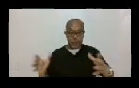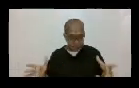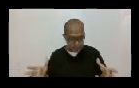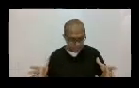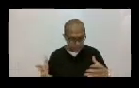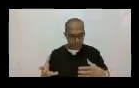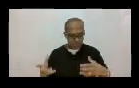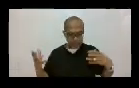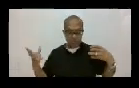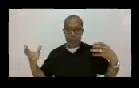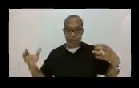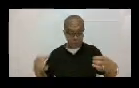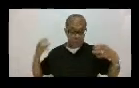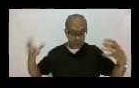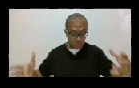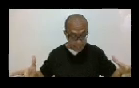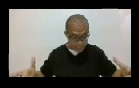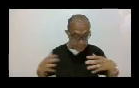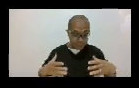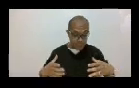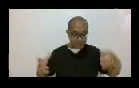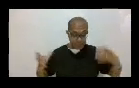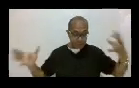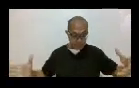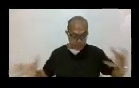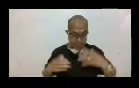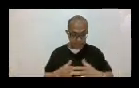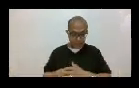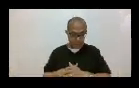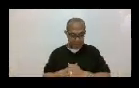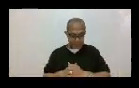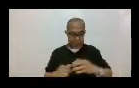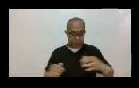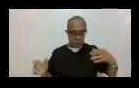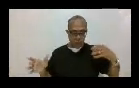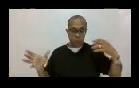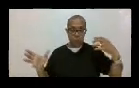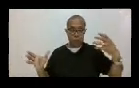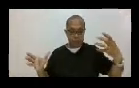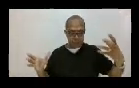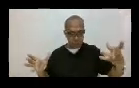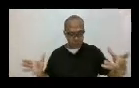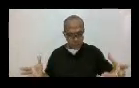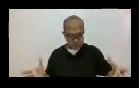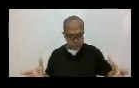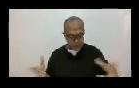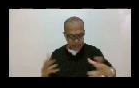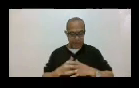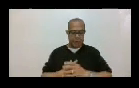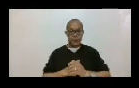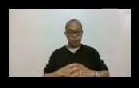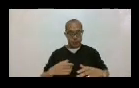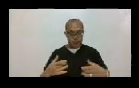estudamos deles por exemplo os aspectos naturais quais são os seus aspectos naturais sua constituição